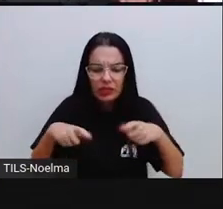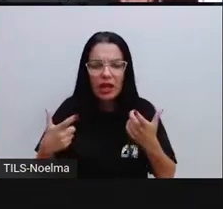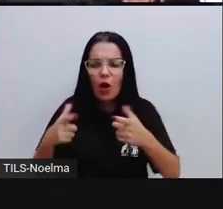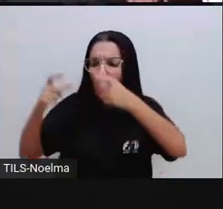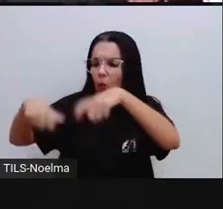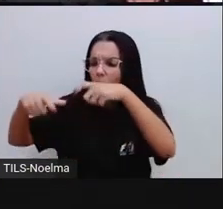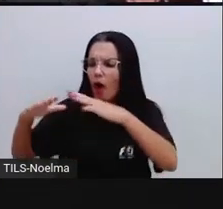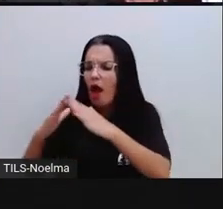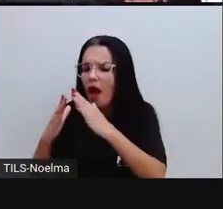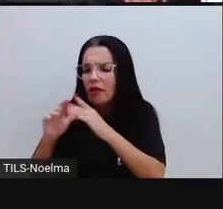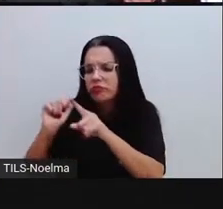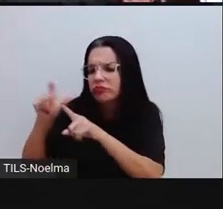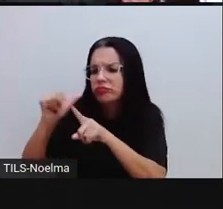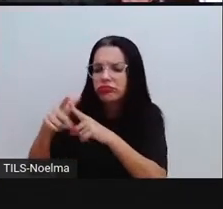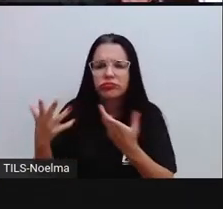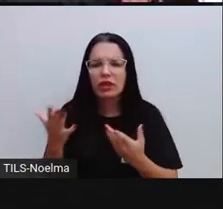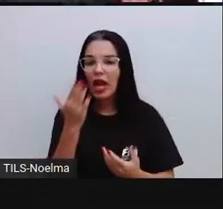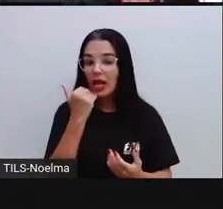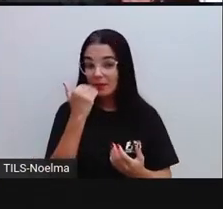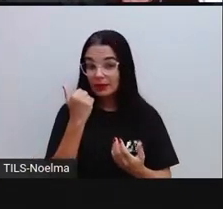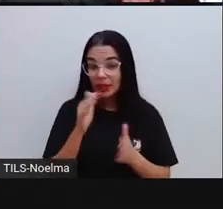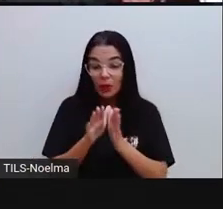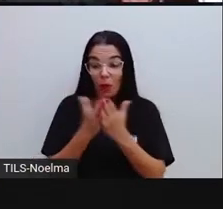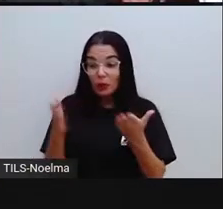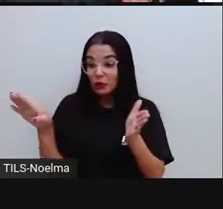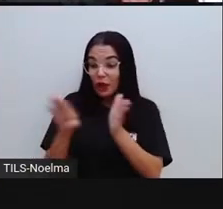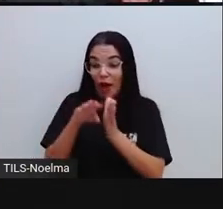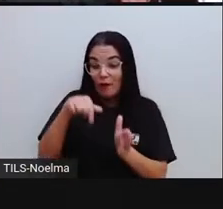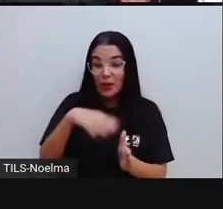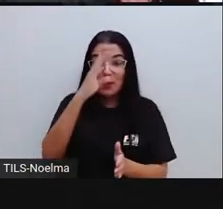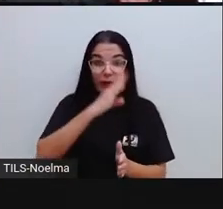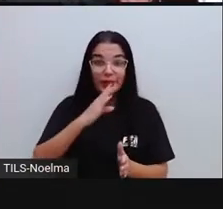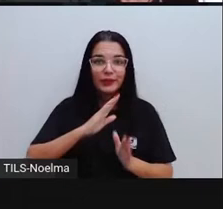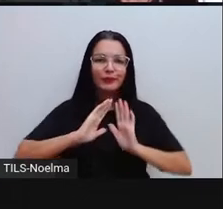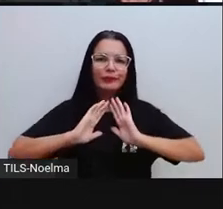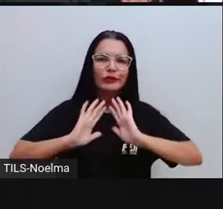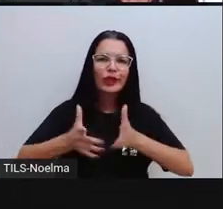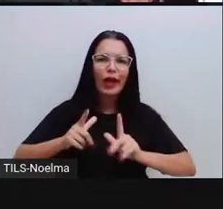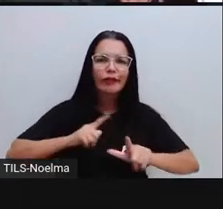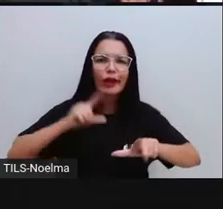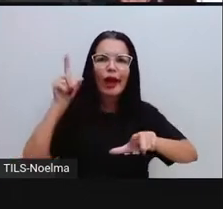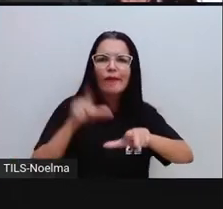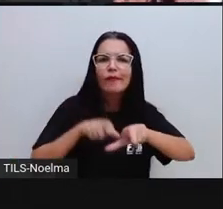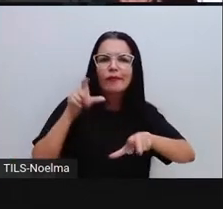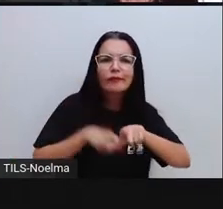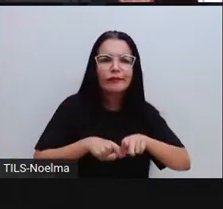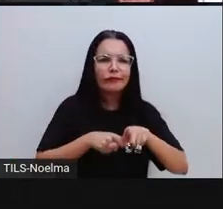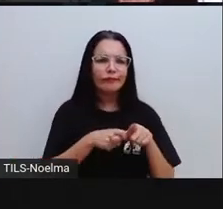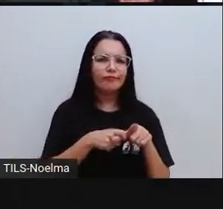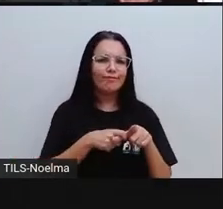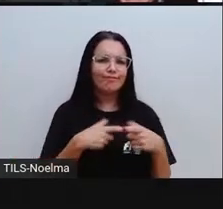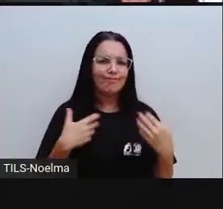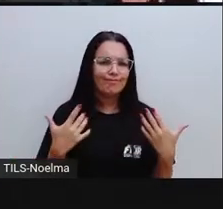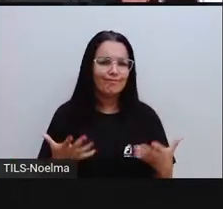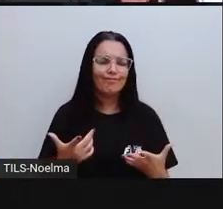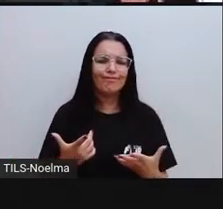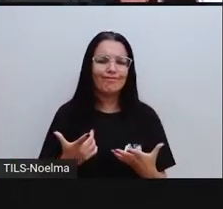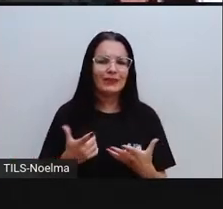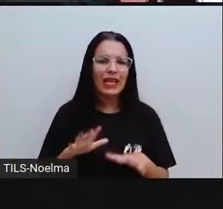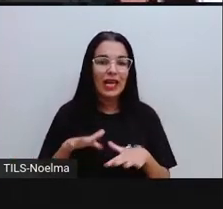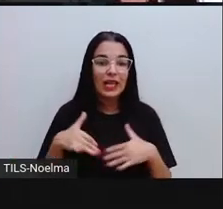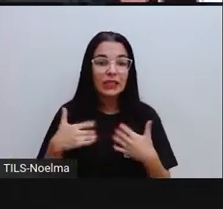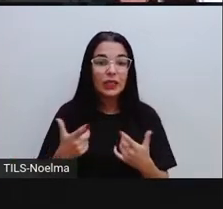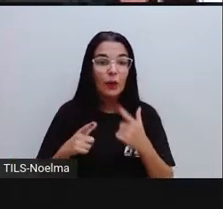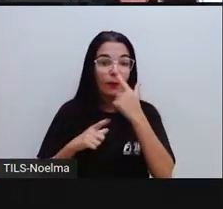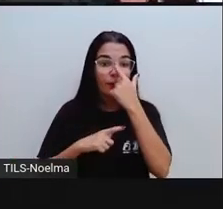morar, a alimentação. Então, quando eles chegavam ao Brasil, eles já estavam endividados, né? E se endividavam ainda mais. E, além